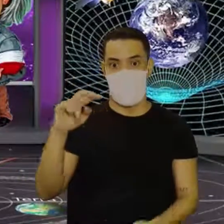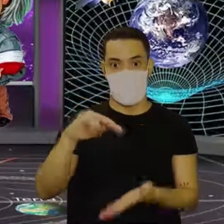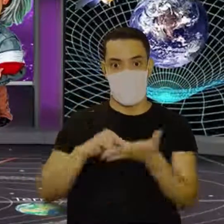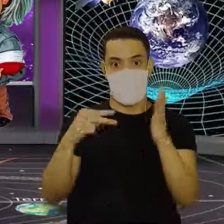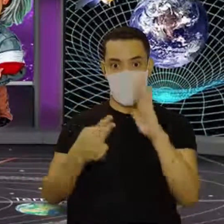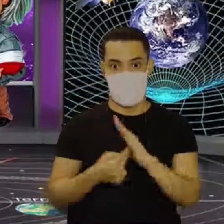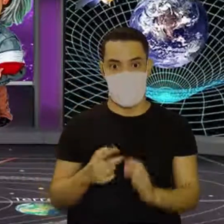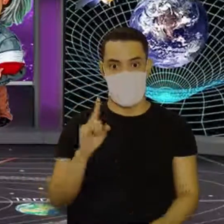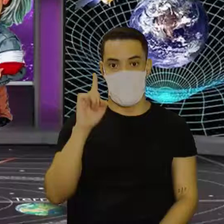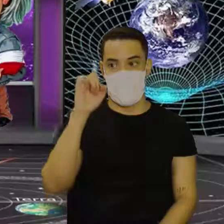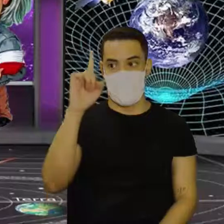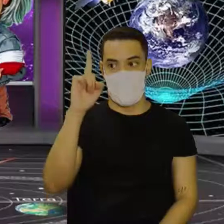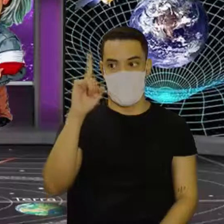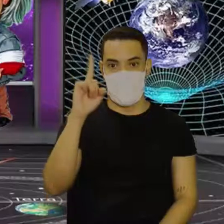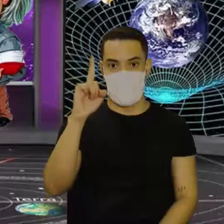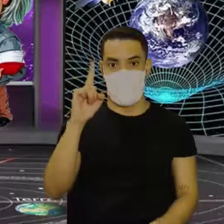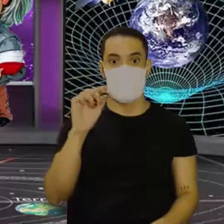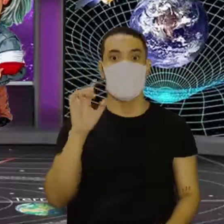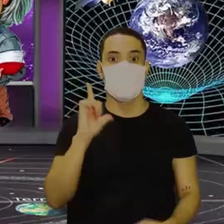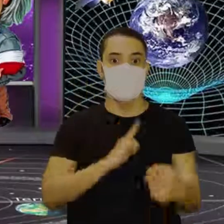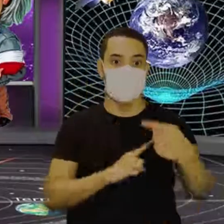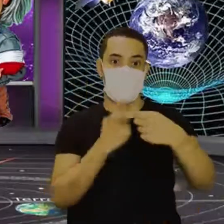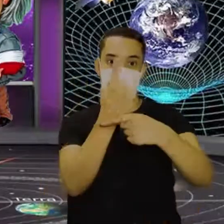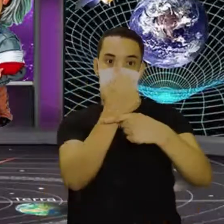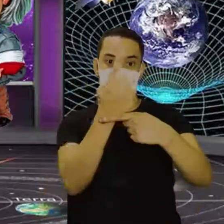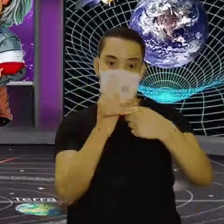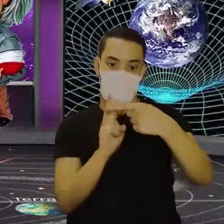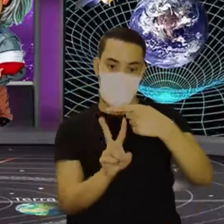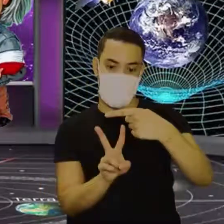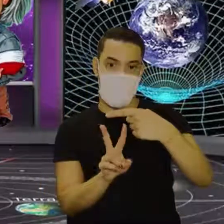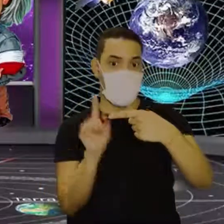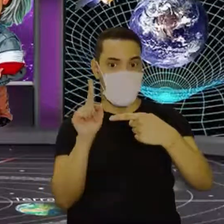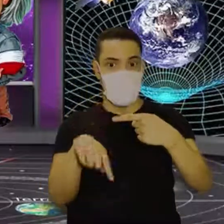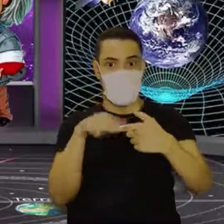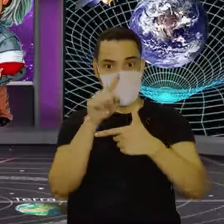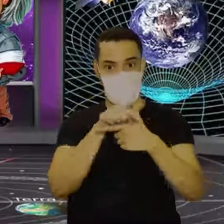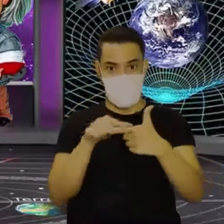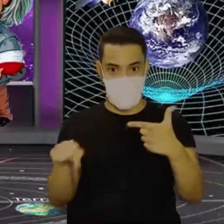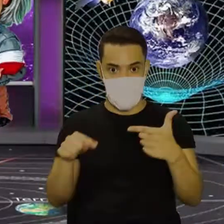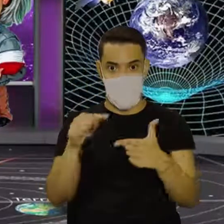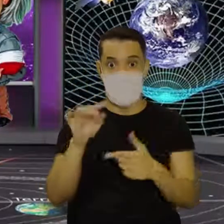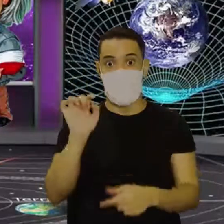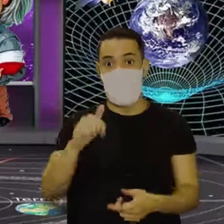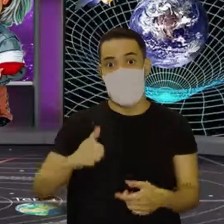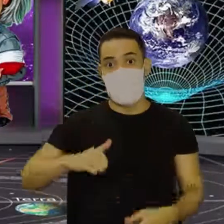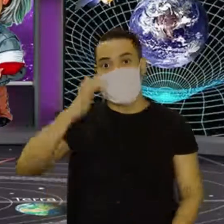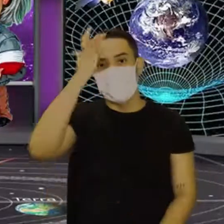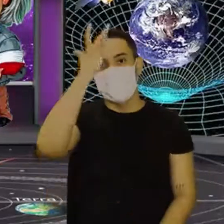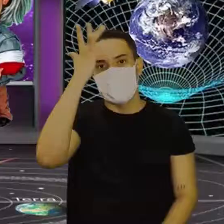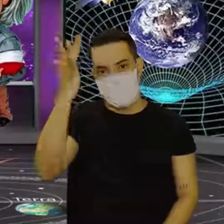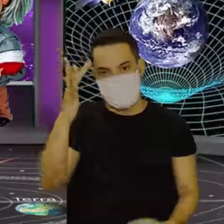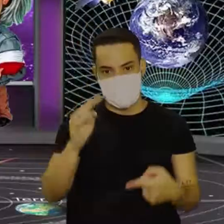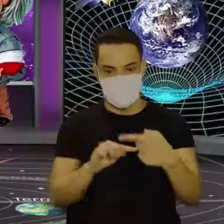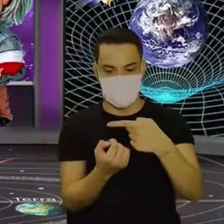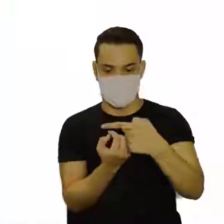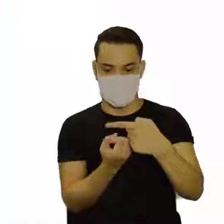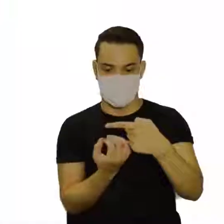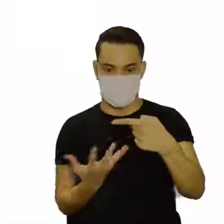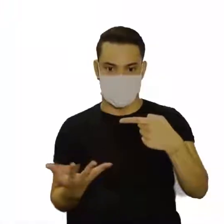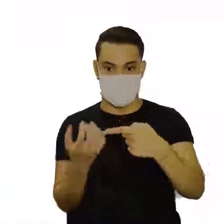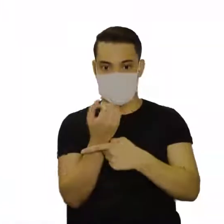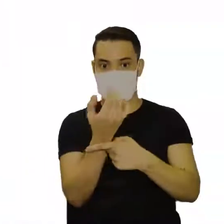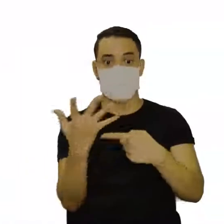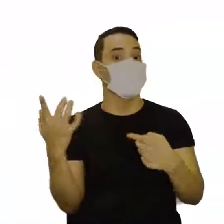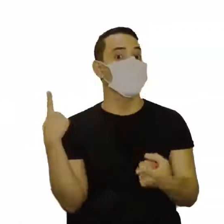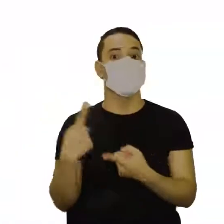tem 1, 0,5 é a metade. É mais fácil fazer conta com fração, por quê? Vamos voltar lá que eu vou mostrar para